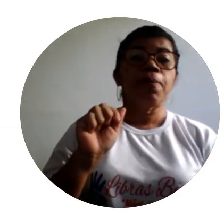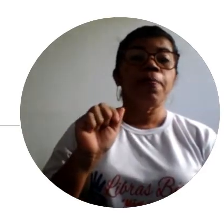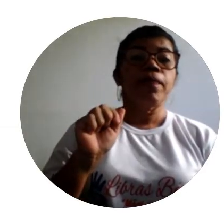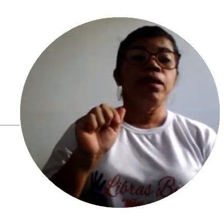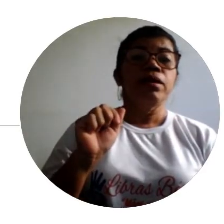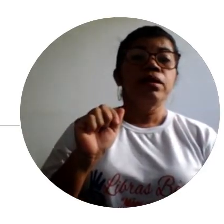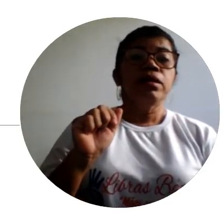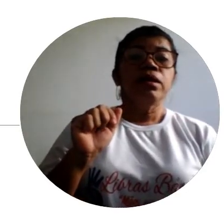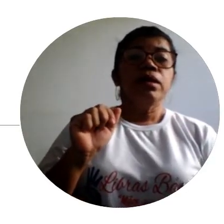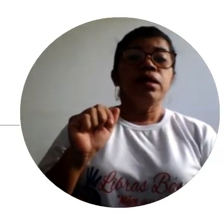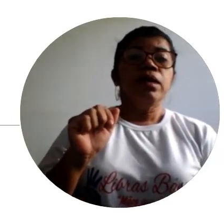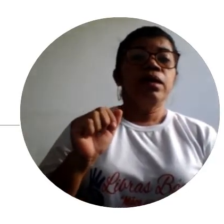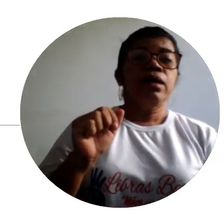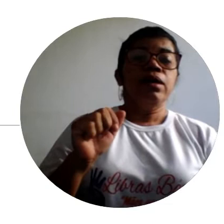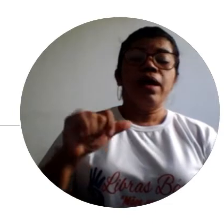sinal.